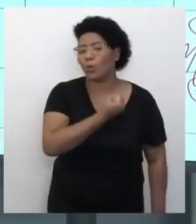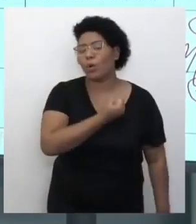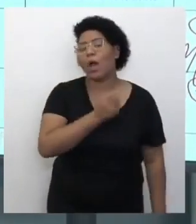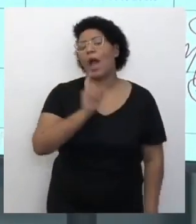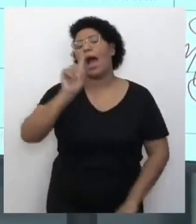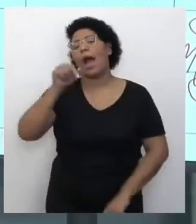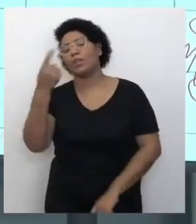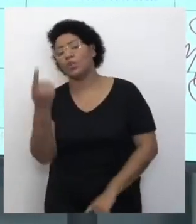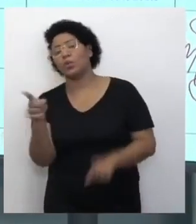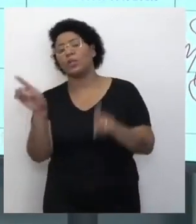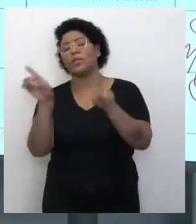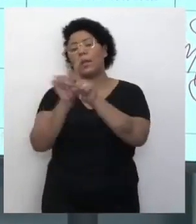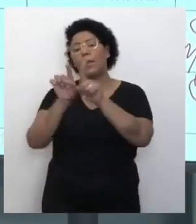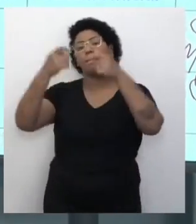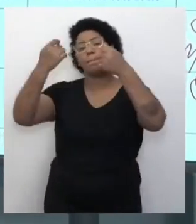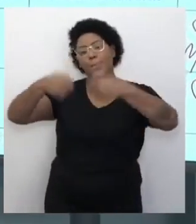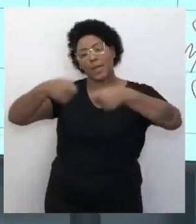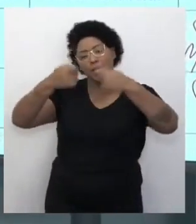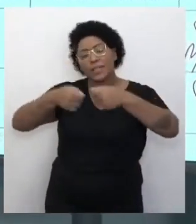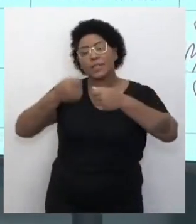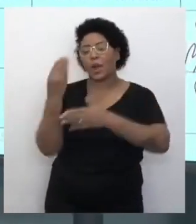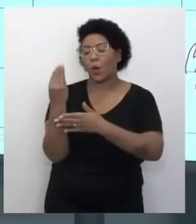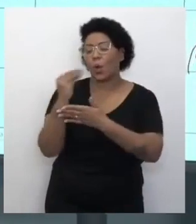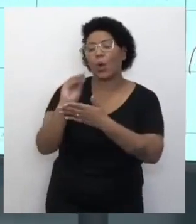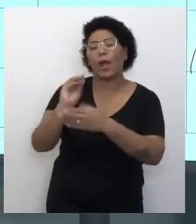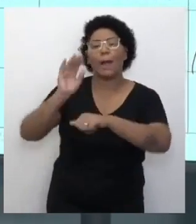outras substâncias terão que